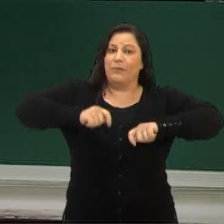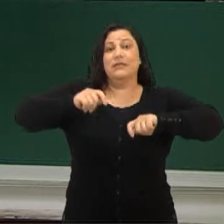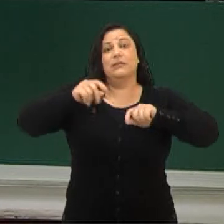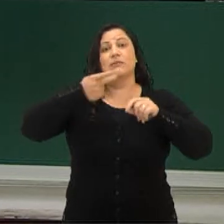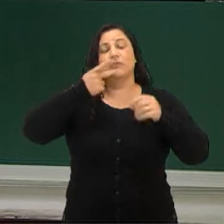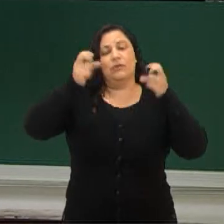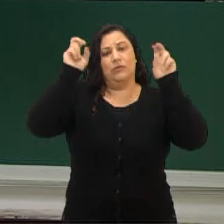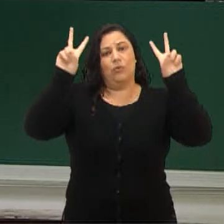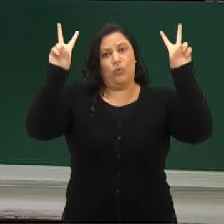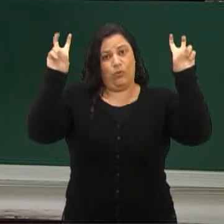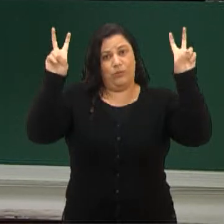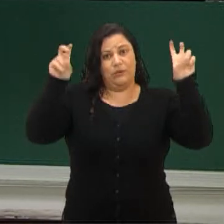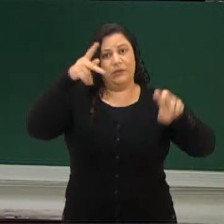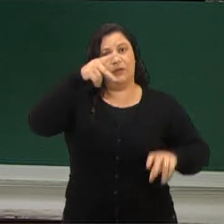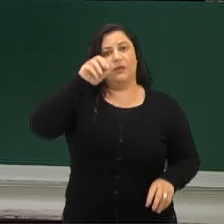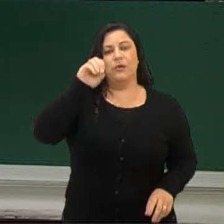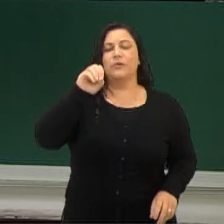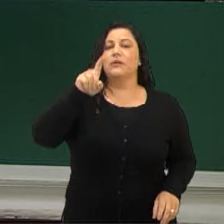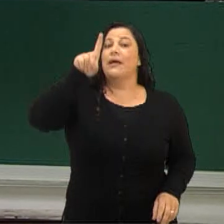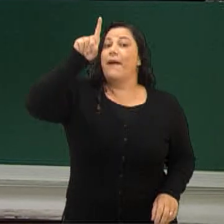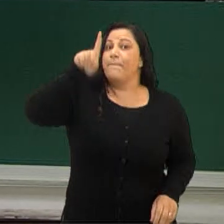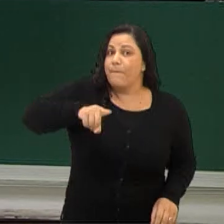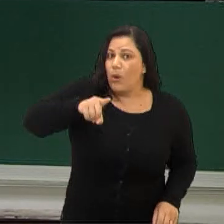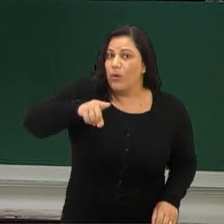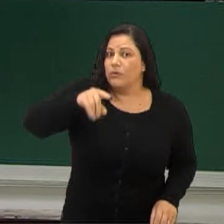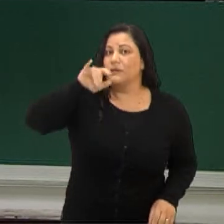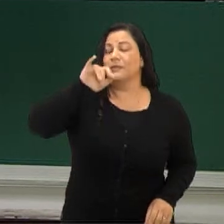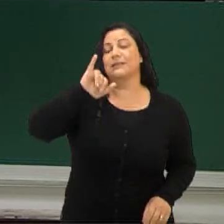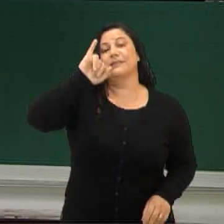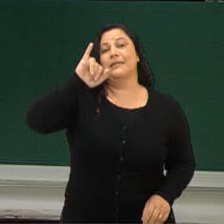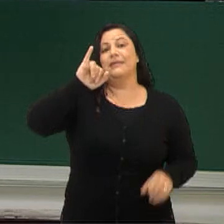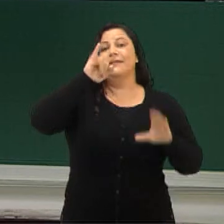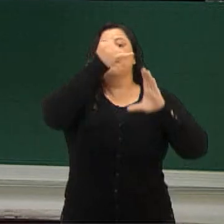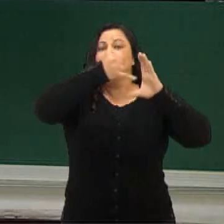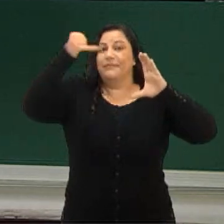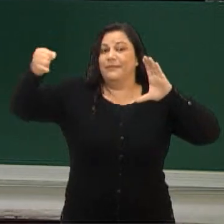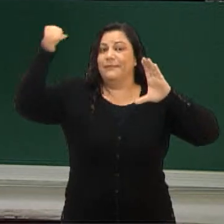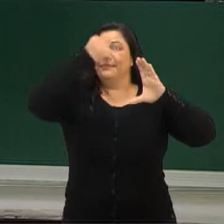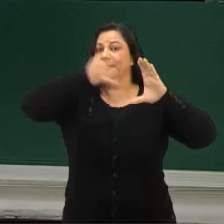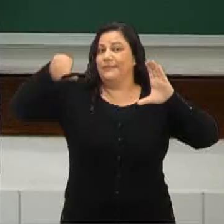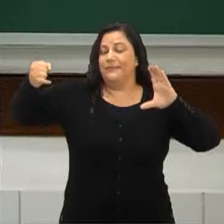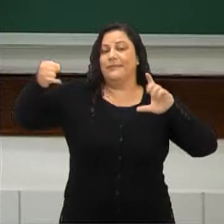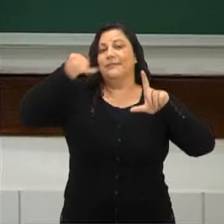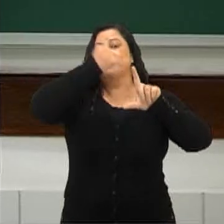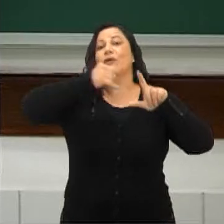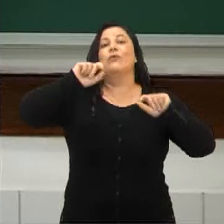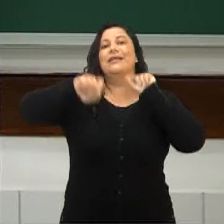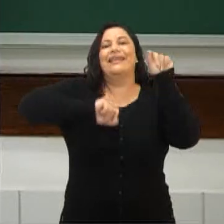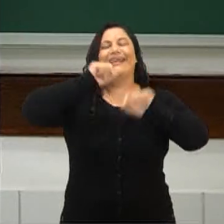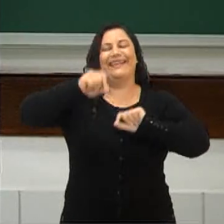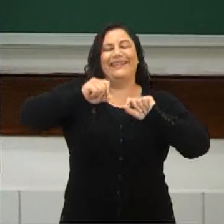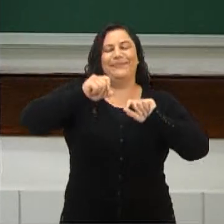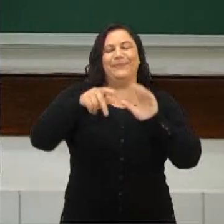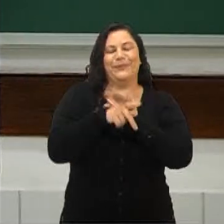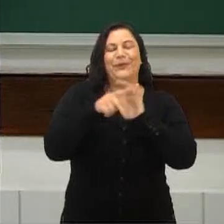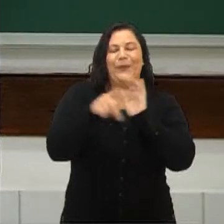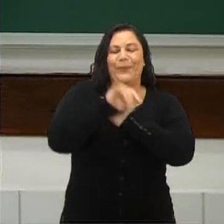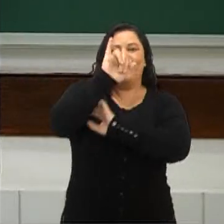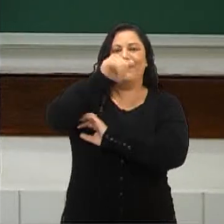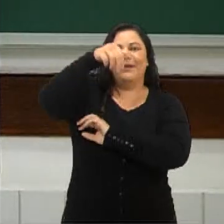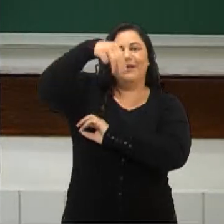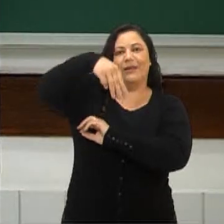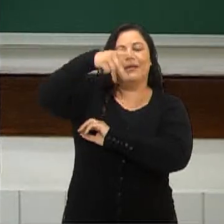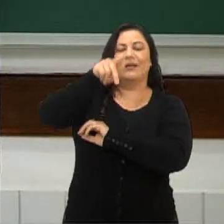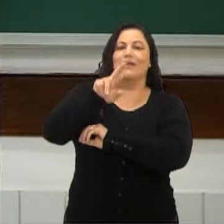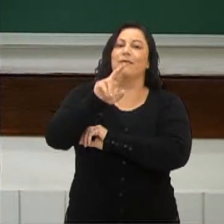pós-impressionismo. Então, eu vou mostrar algumas obras dele do pós-impressionismo. O próprio, né, o Beagle, né, o cachorro, o Basset Hound,